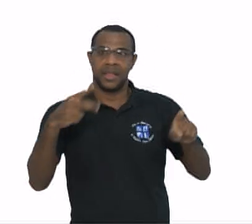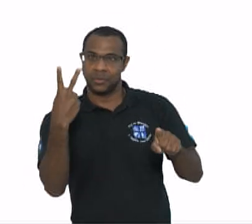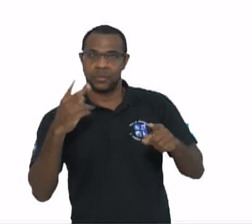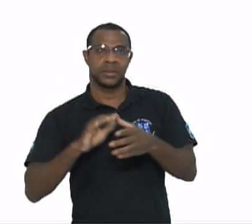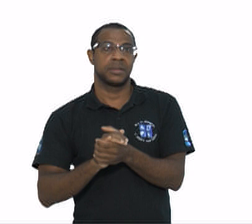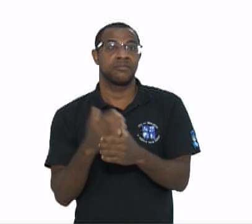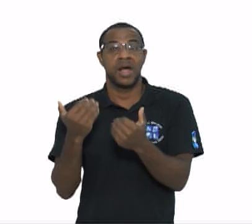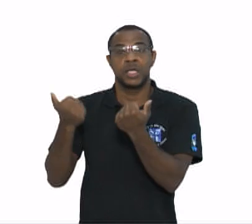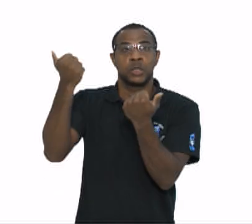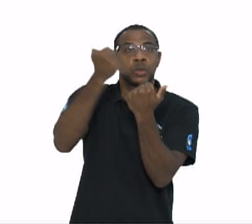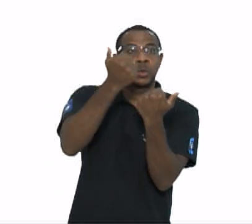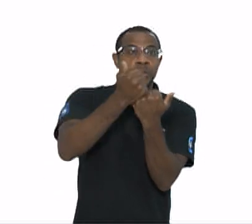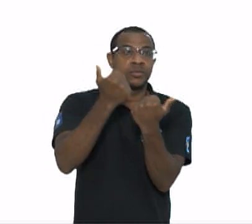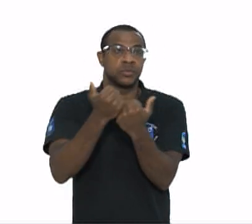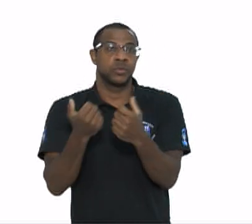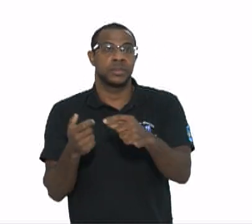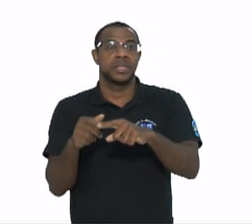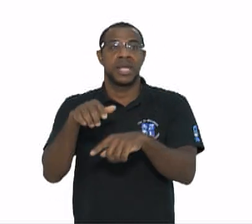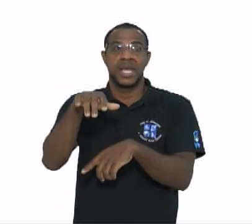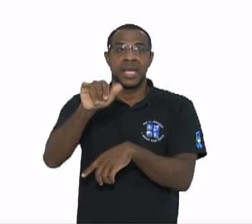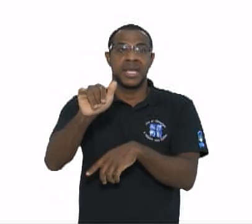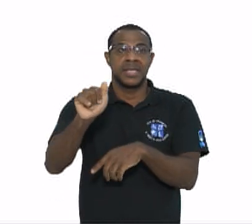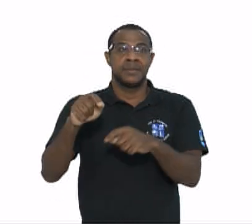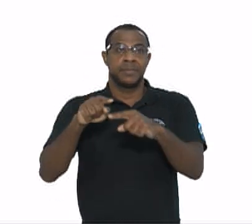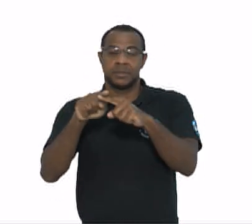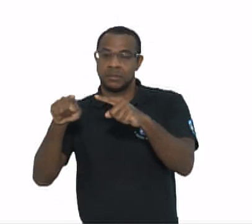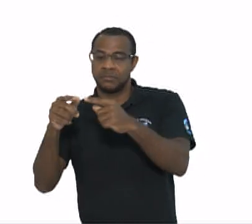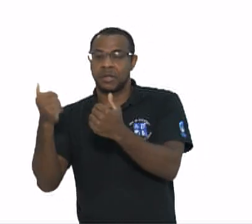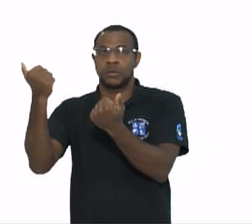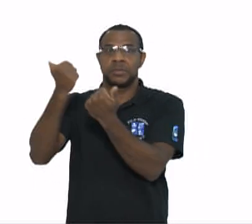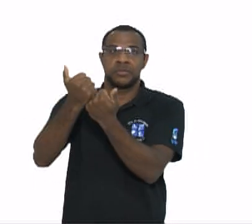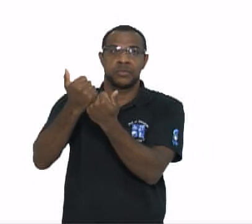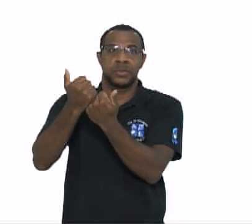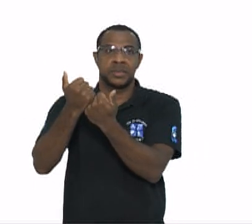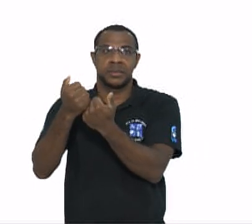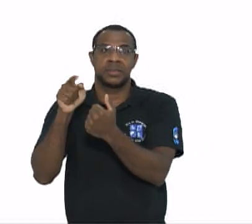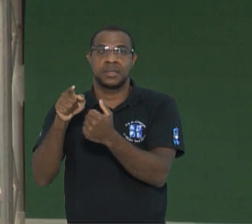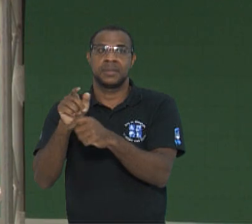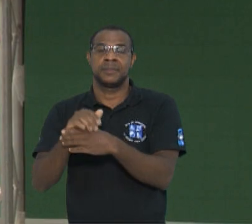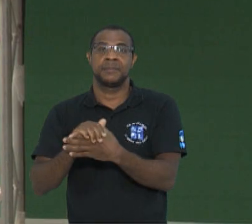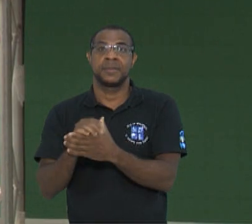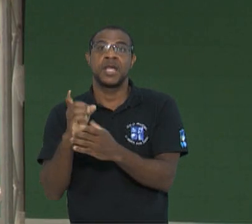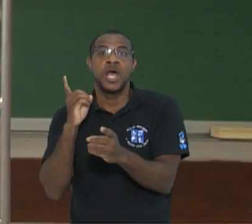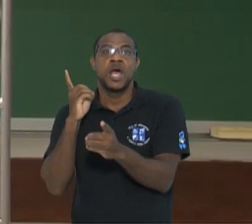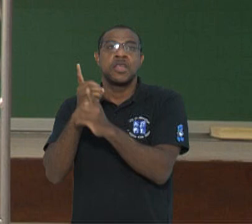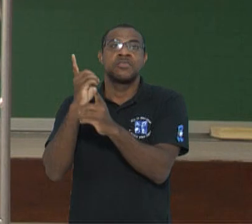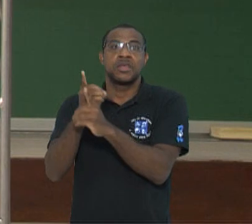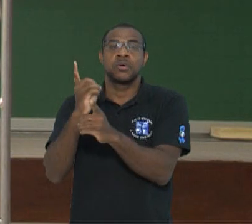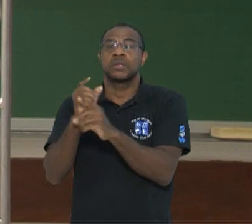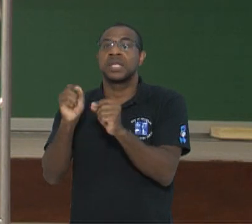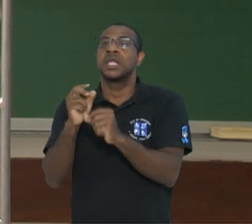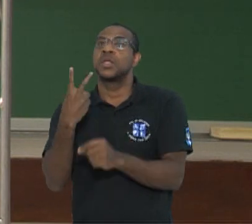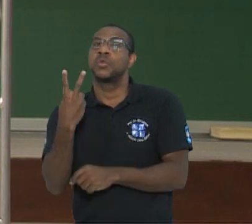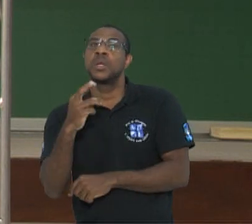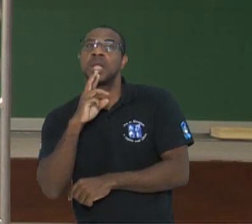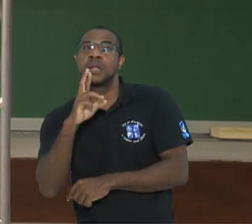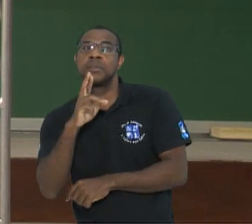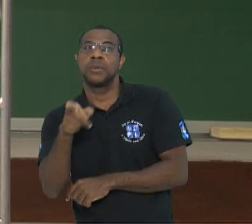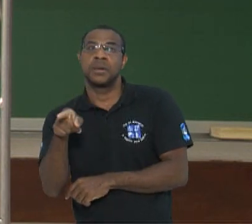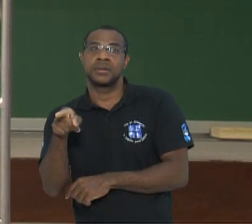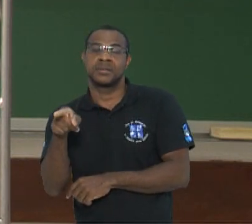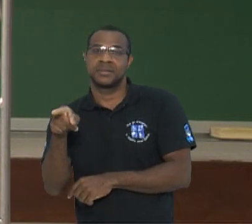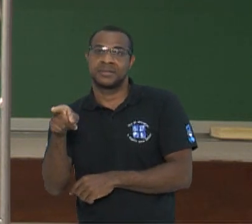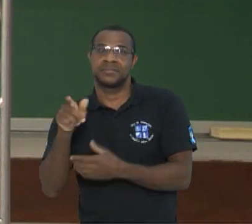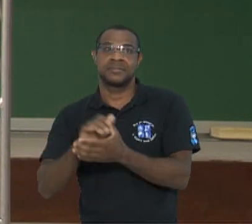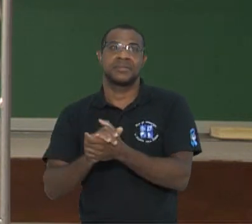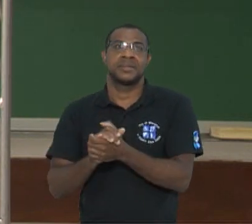5, y igual a mais ou menos 5 quartos de x. Então, aqui eu já encontrei duas respostas, 5